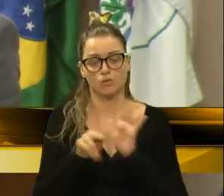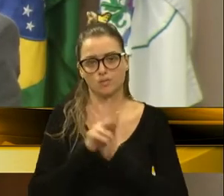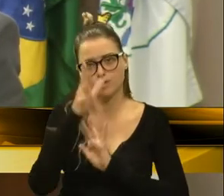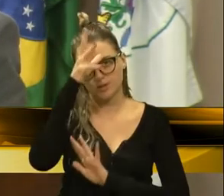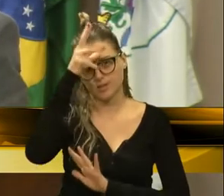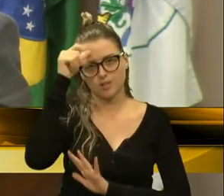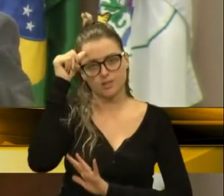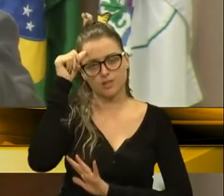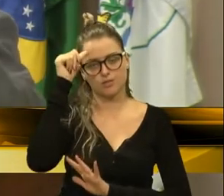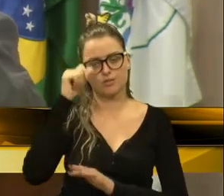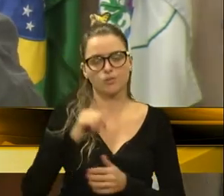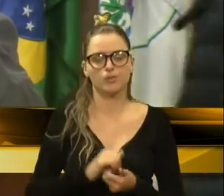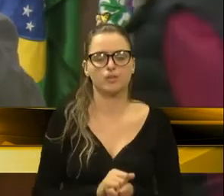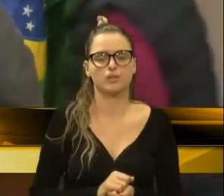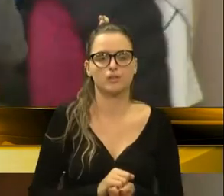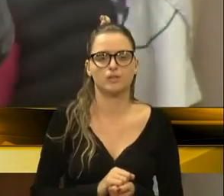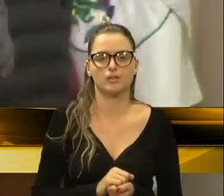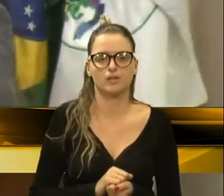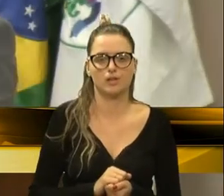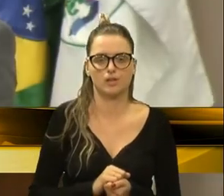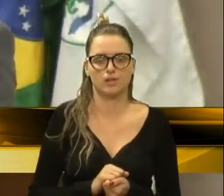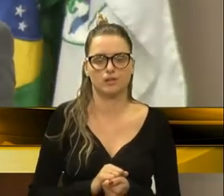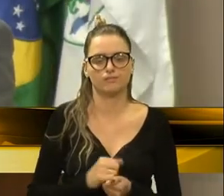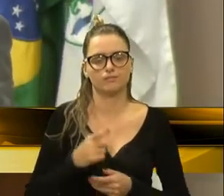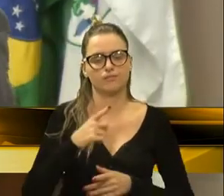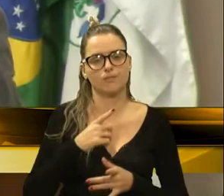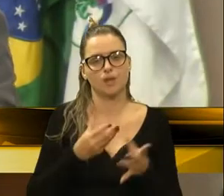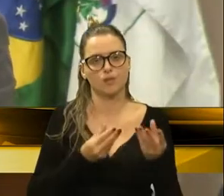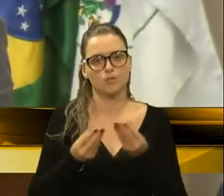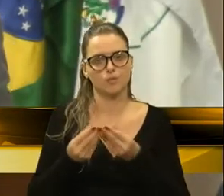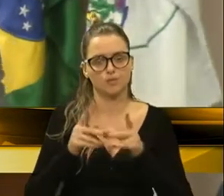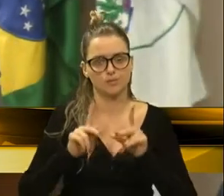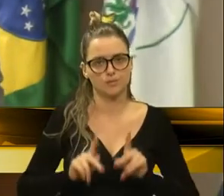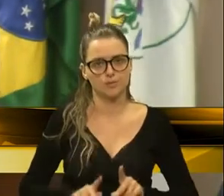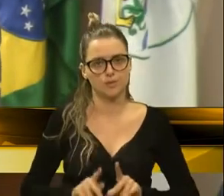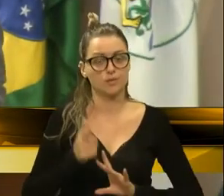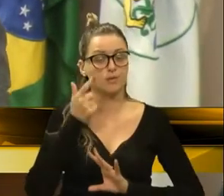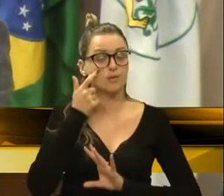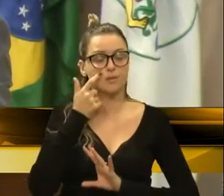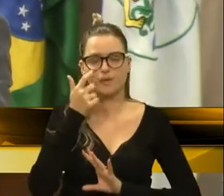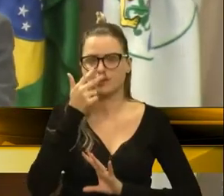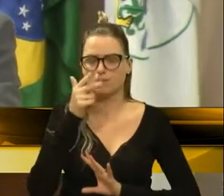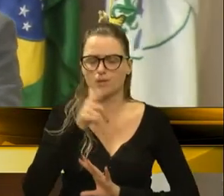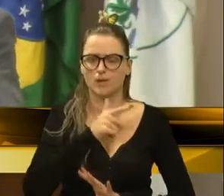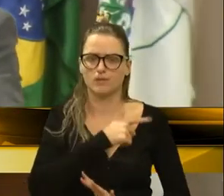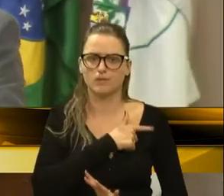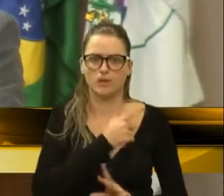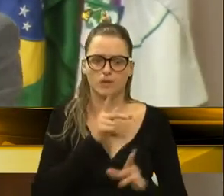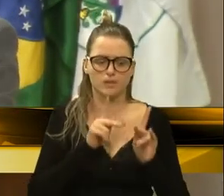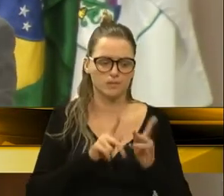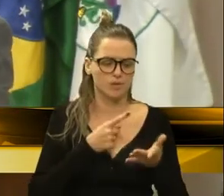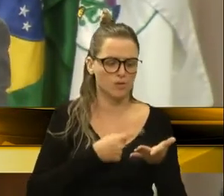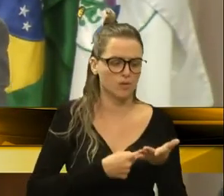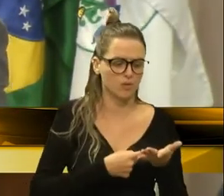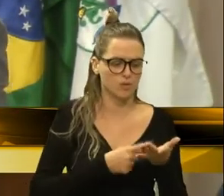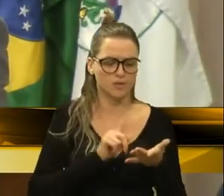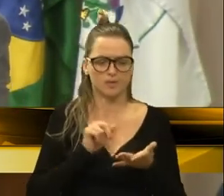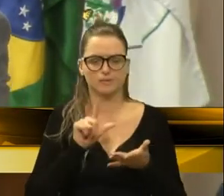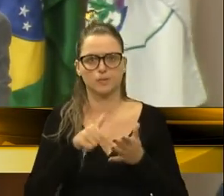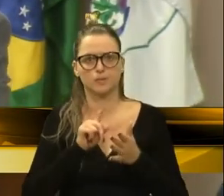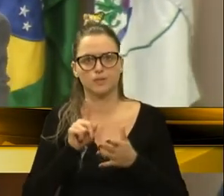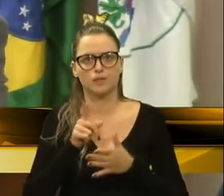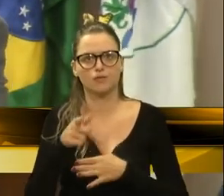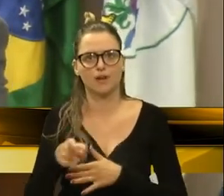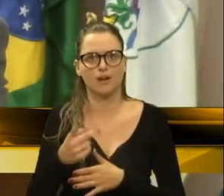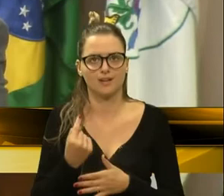mas são palavras de uma grande parcela da sociedade que também pensa assim, é feio, as pessoas confirmam, é feio. Porque